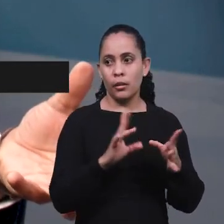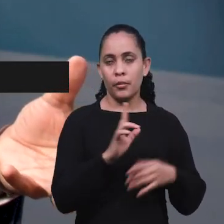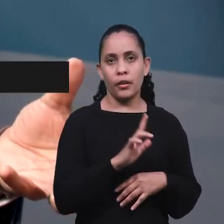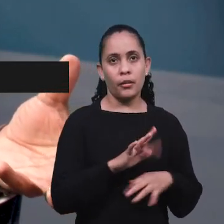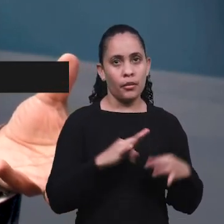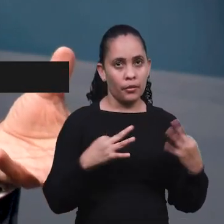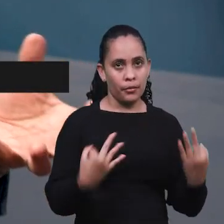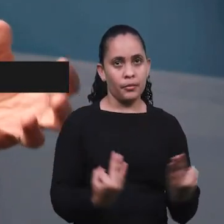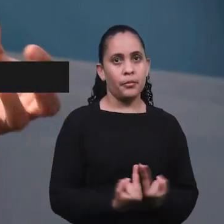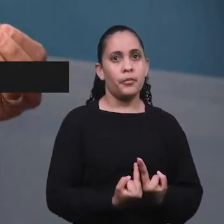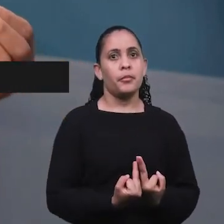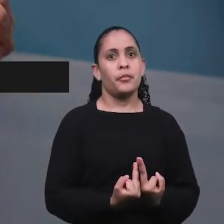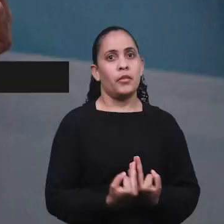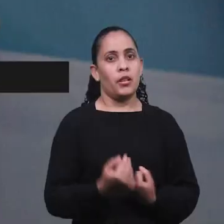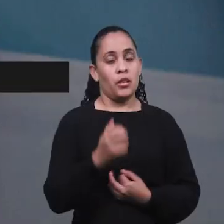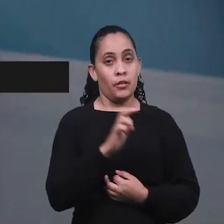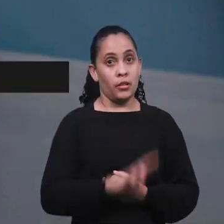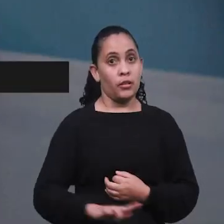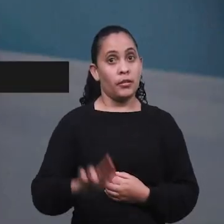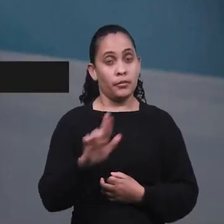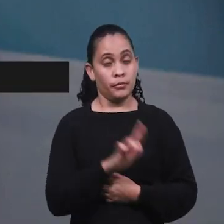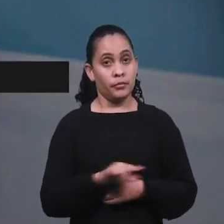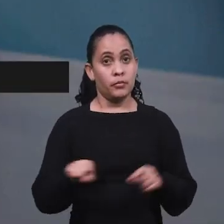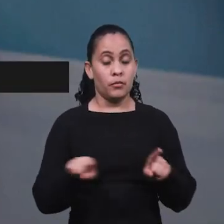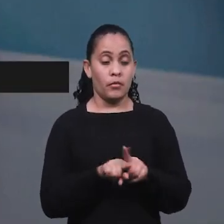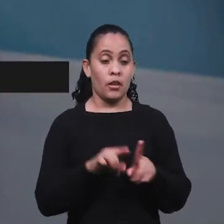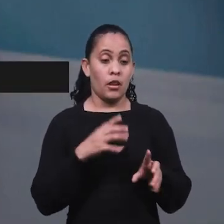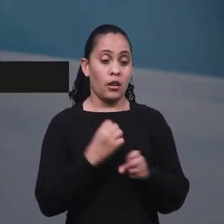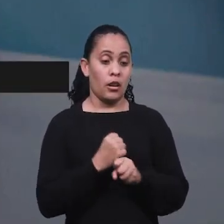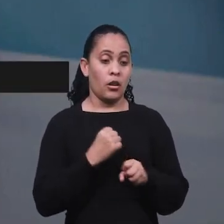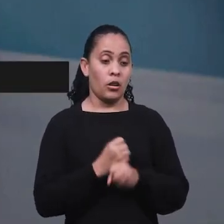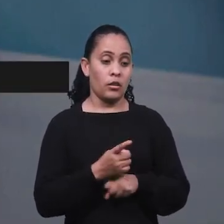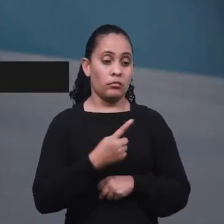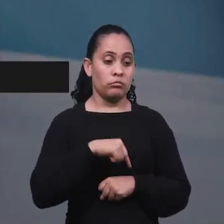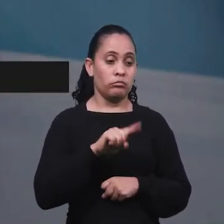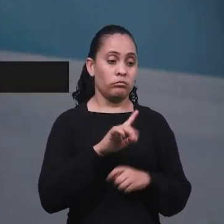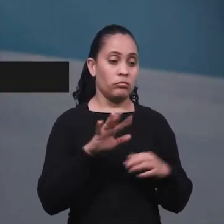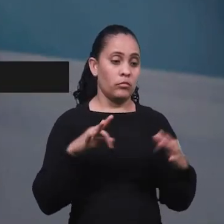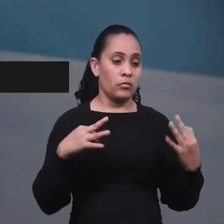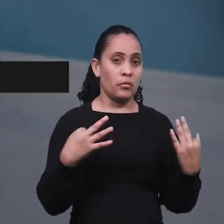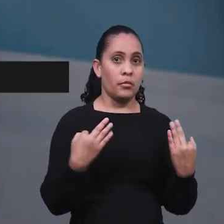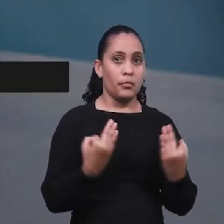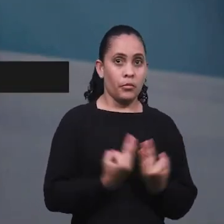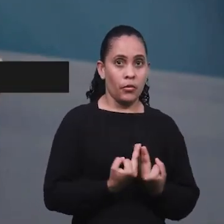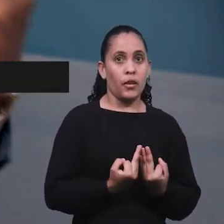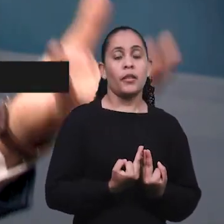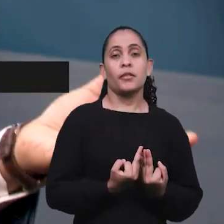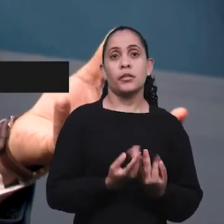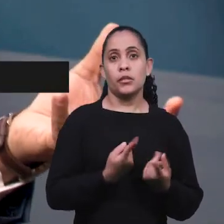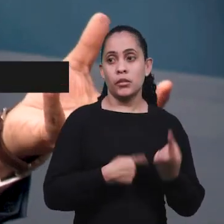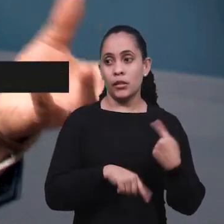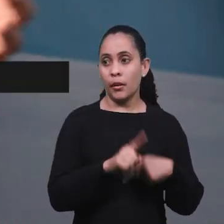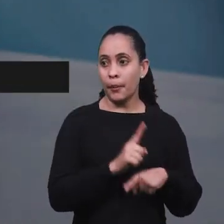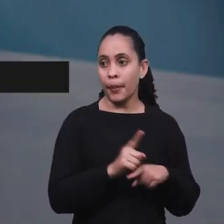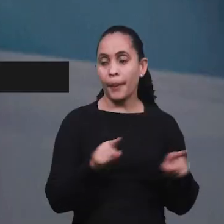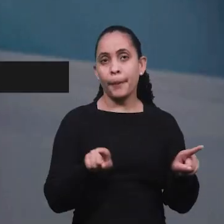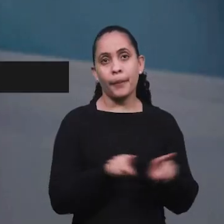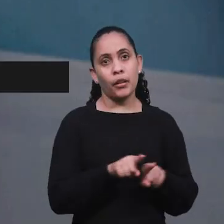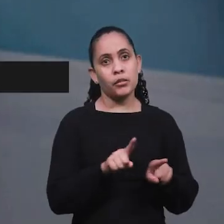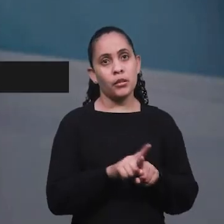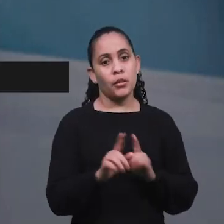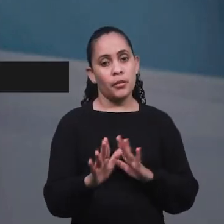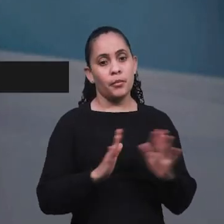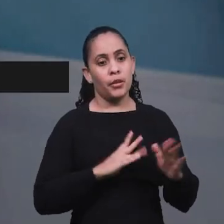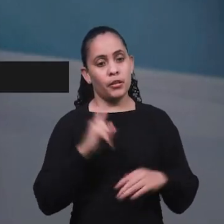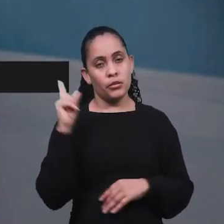liberados para uso da família. Então é um recurso que você aloca calculando o tamanho do patrimônio da família, tamanho do custo com o inventário, para que a família